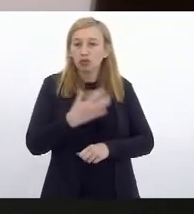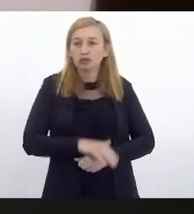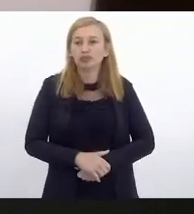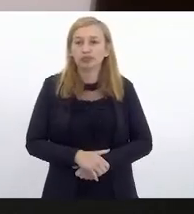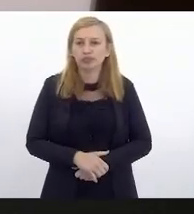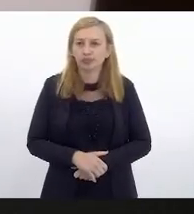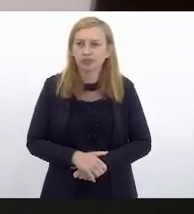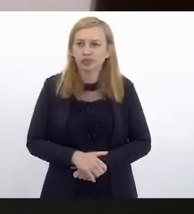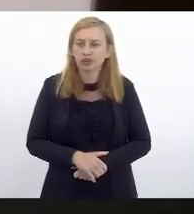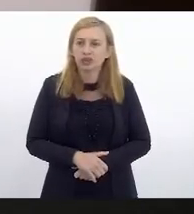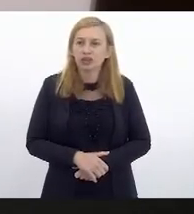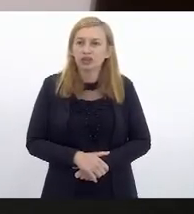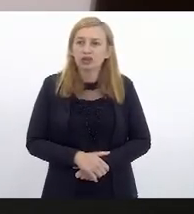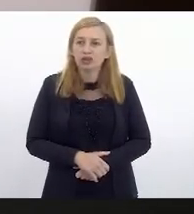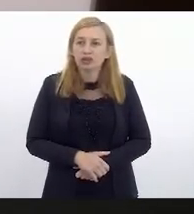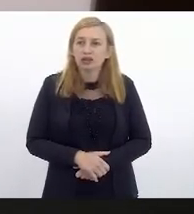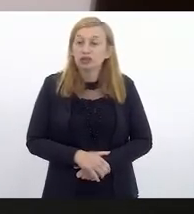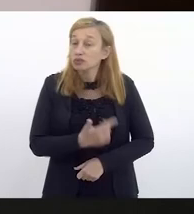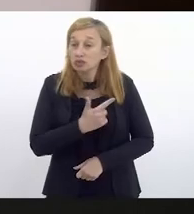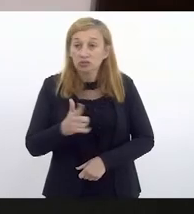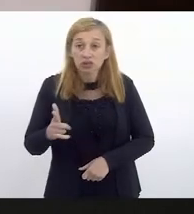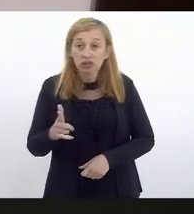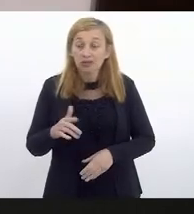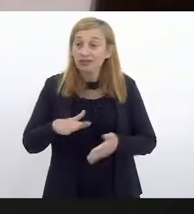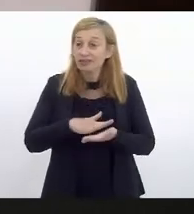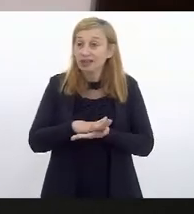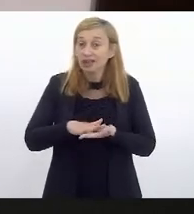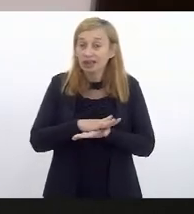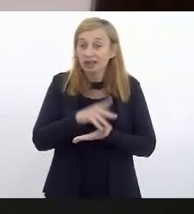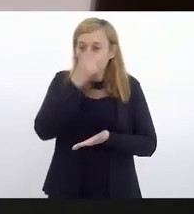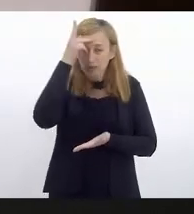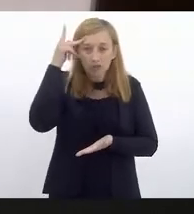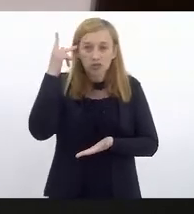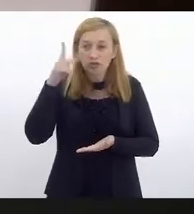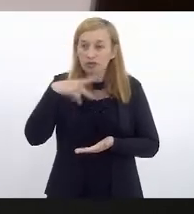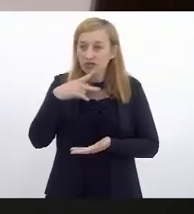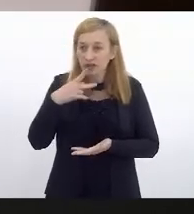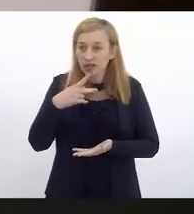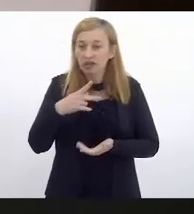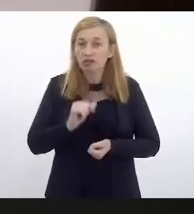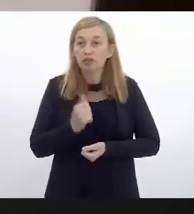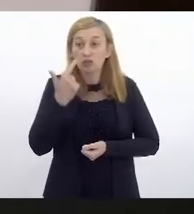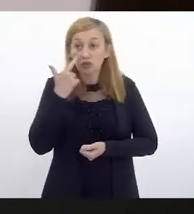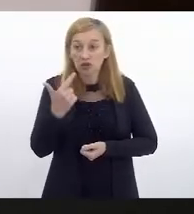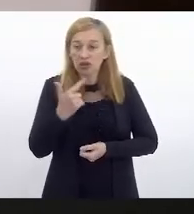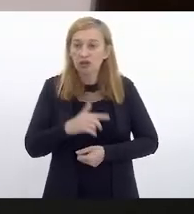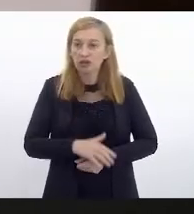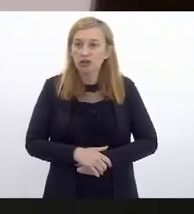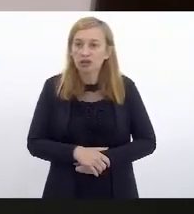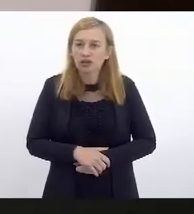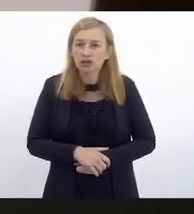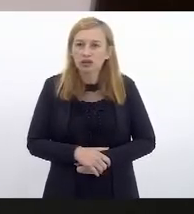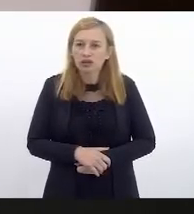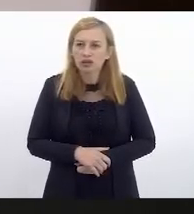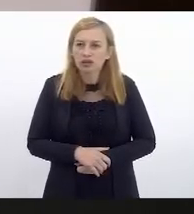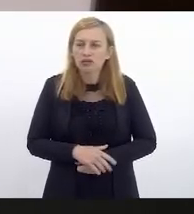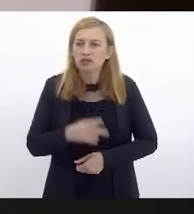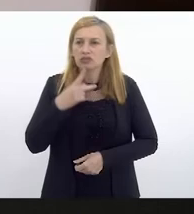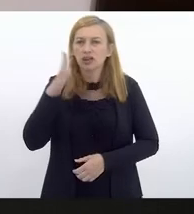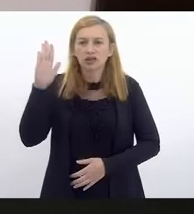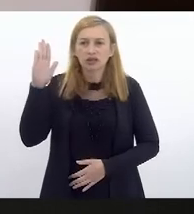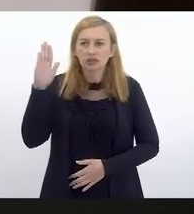isso, e não tendo oradores inscritos, nós vamos procurar... Eu gostaria de fazer uma